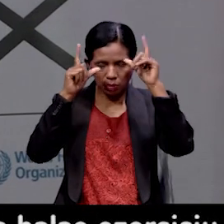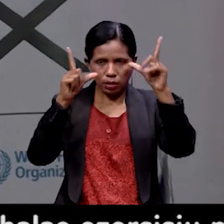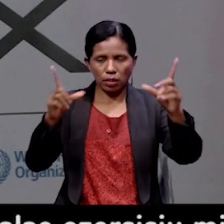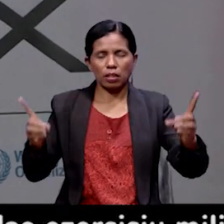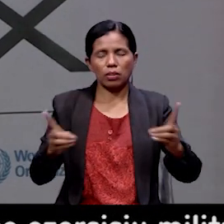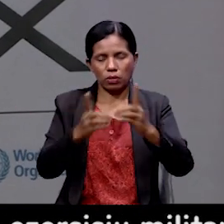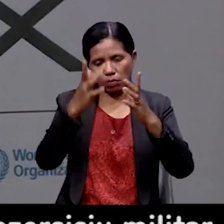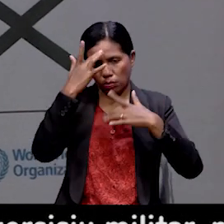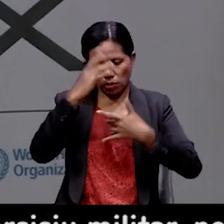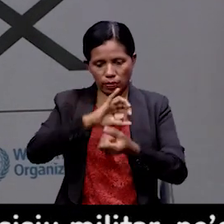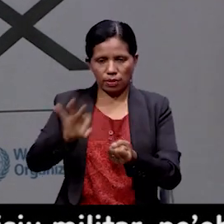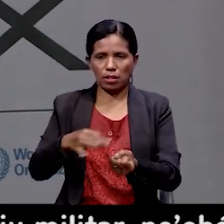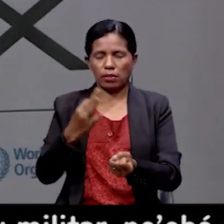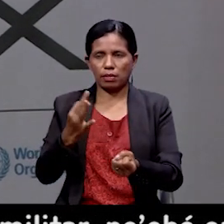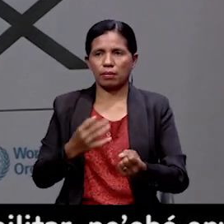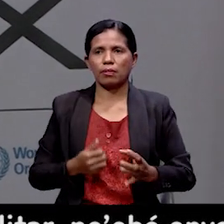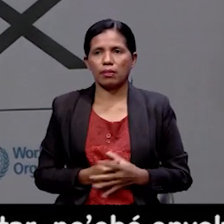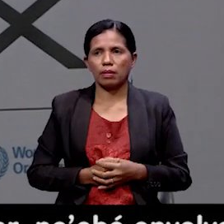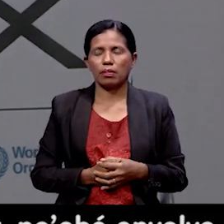contra COVID-19. Tamane,